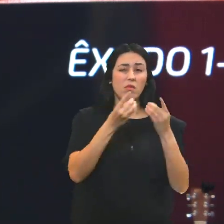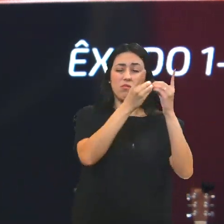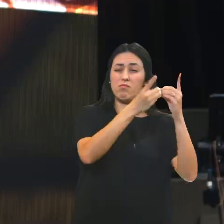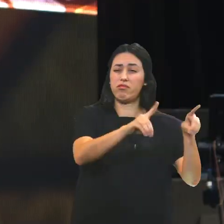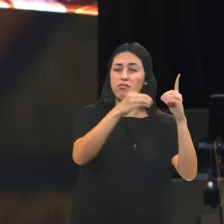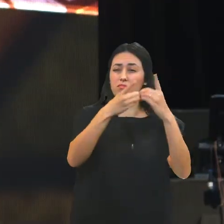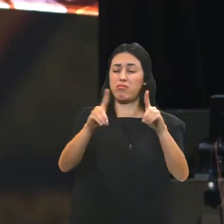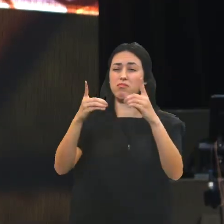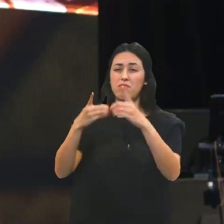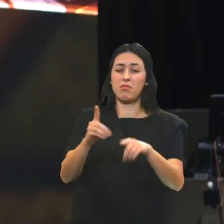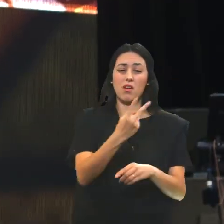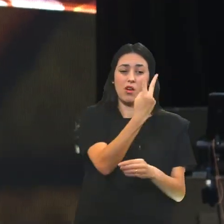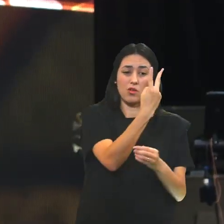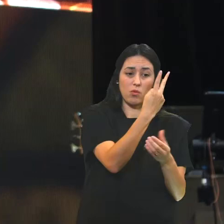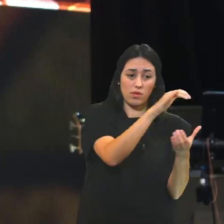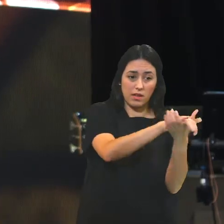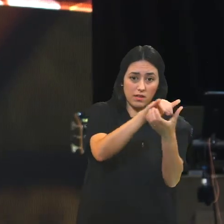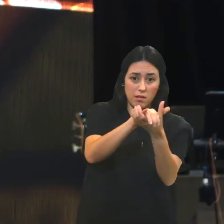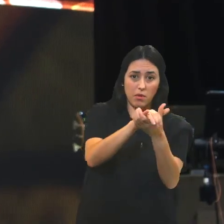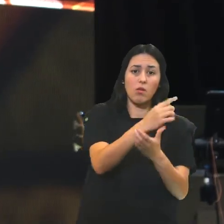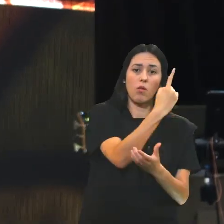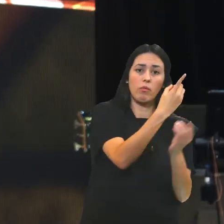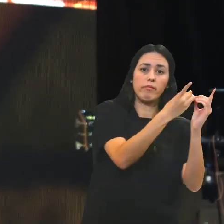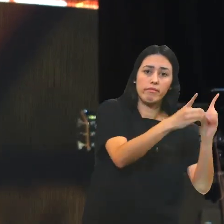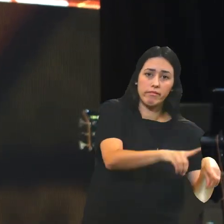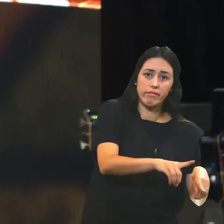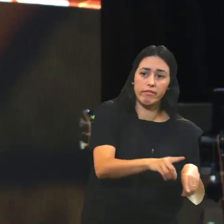1 termina em divórcio.